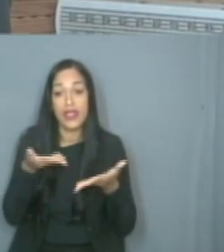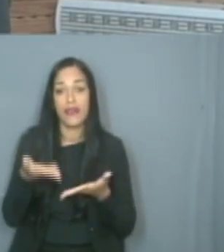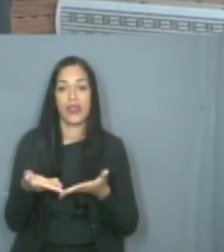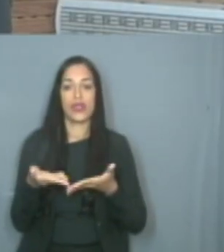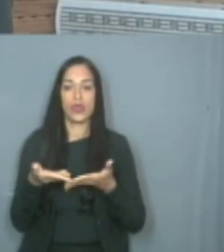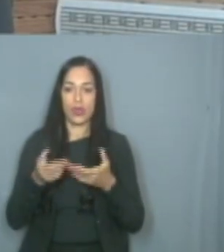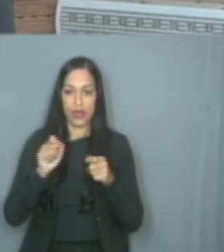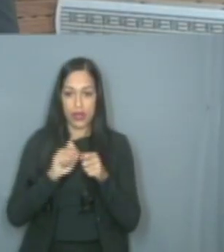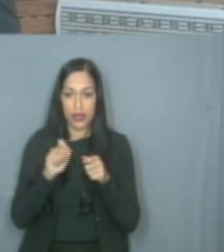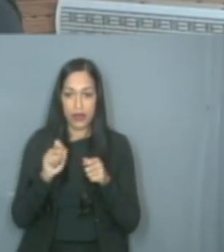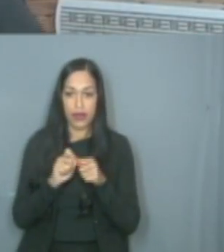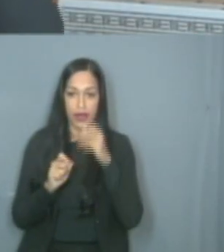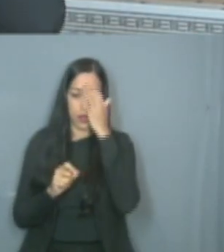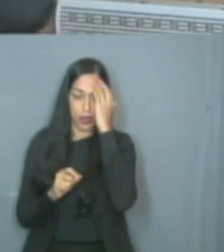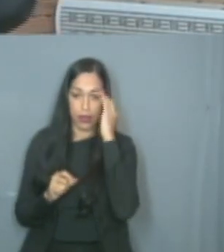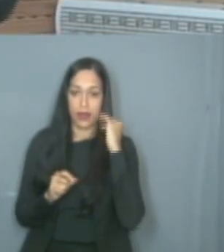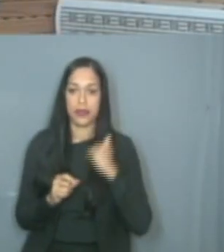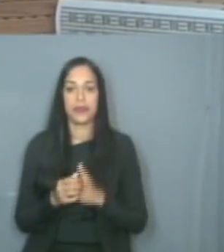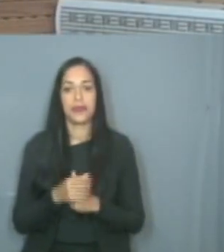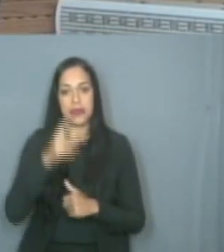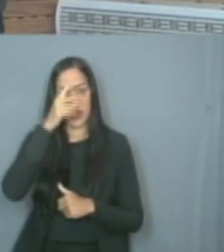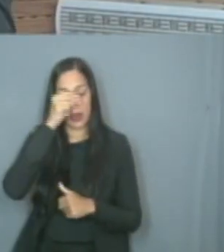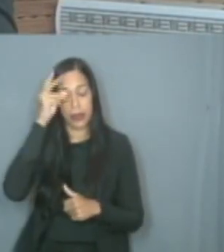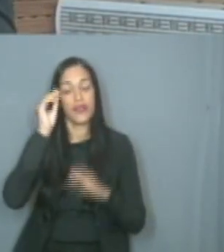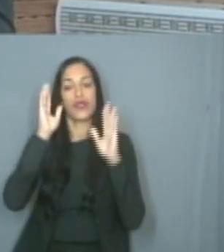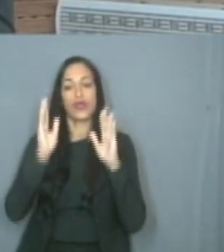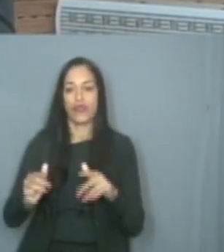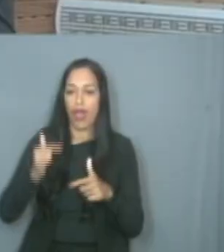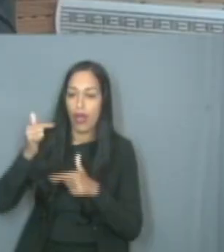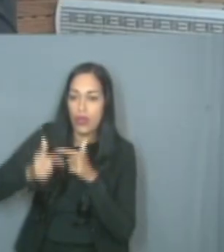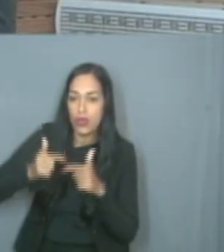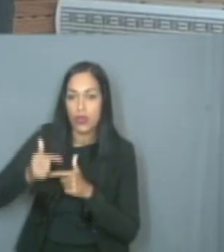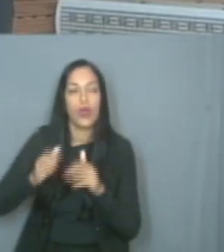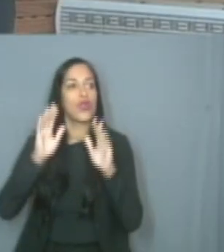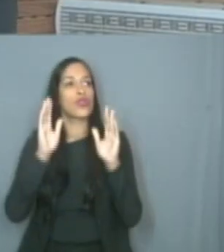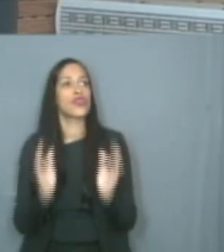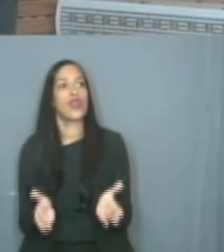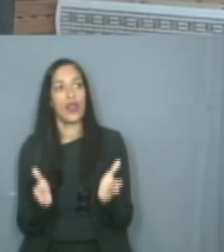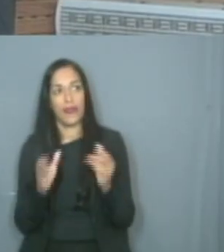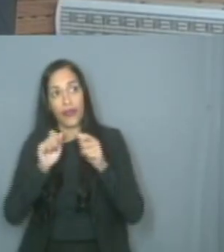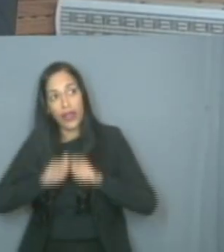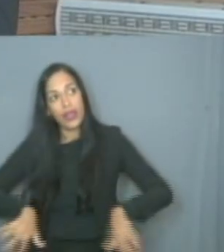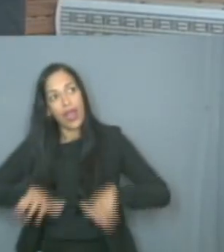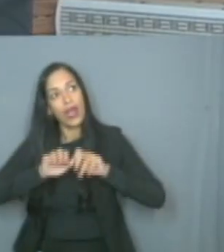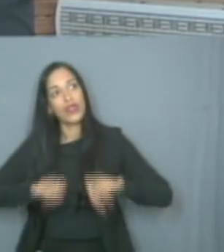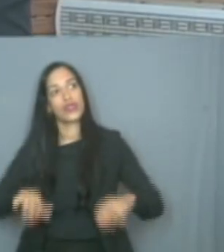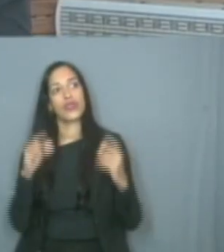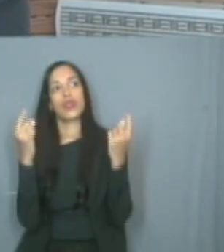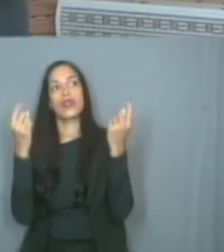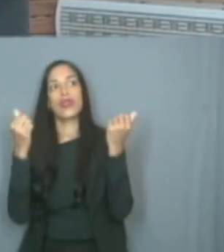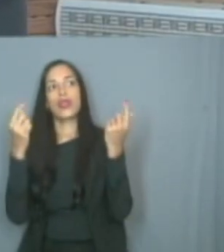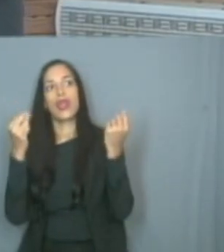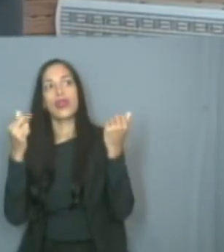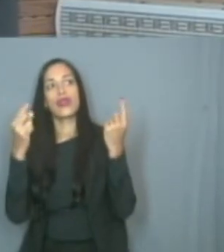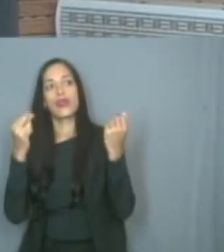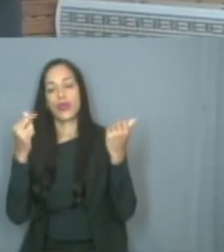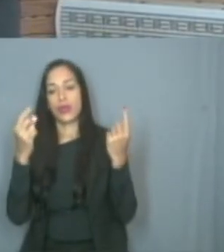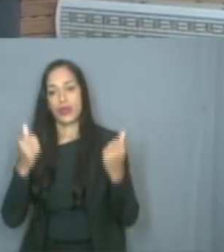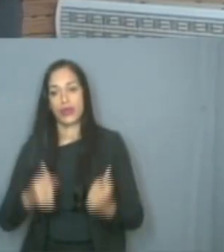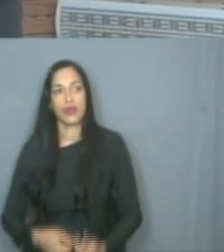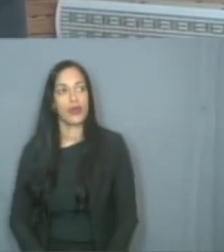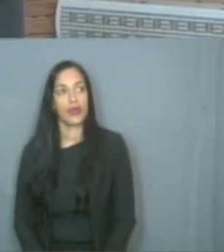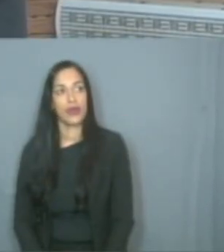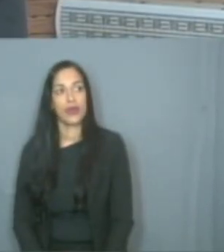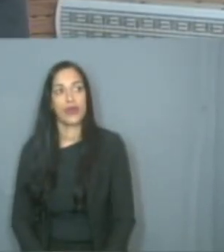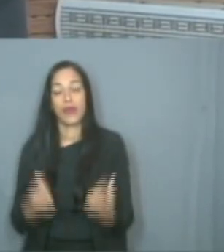sendo feito. Ou seja, a prefeitura já atuou ali, já foi gasto dinheiro, porque nós estamos vendo